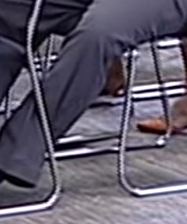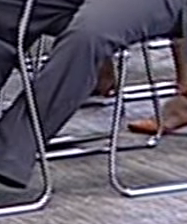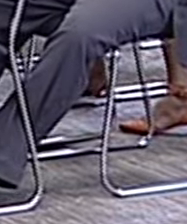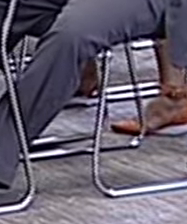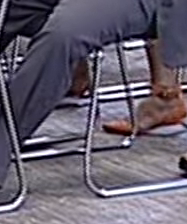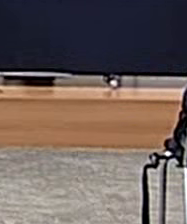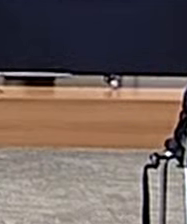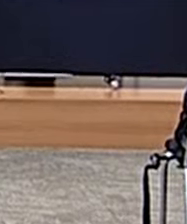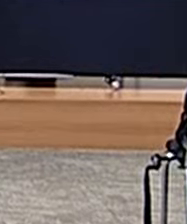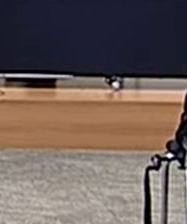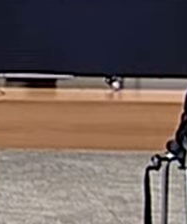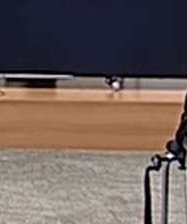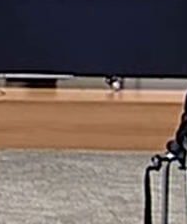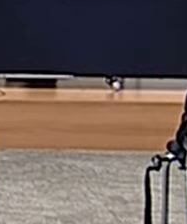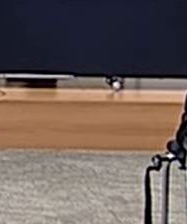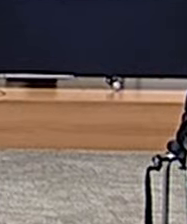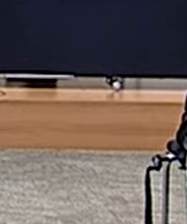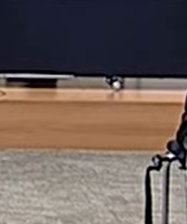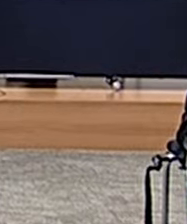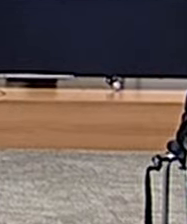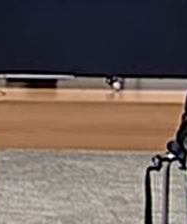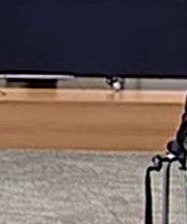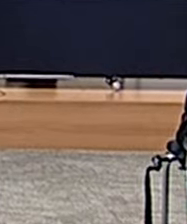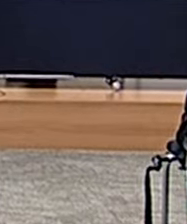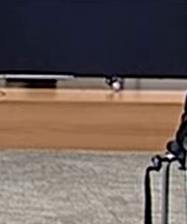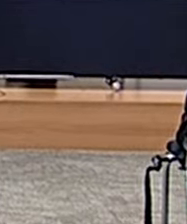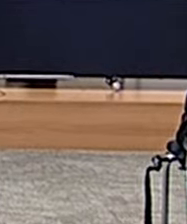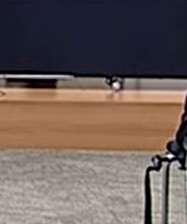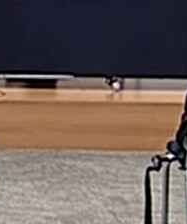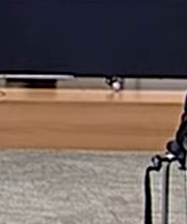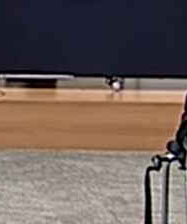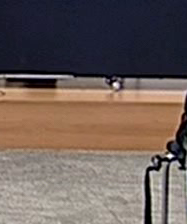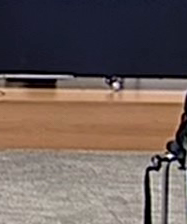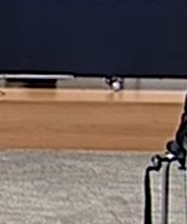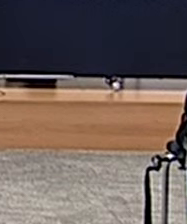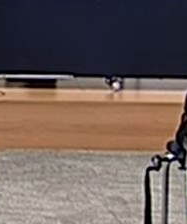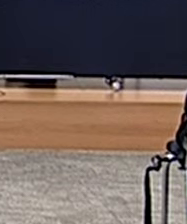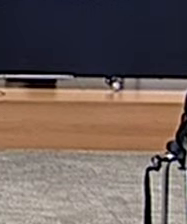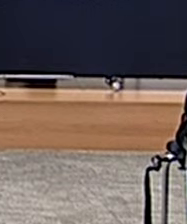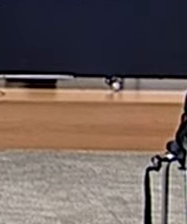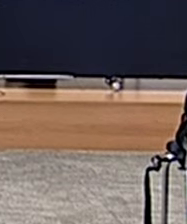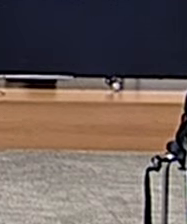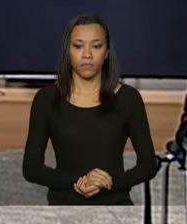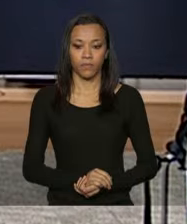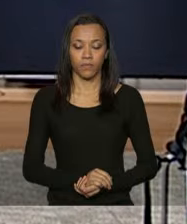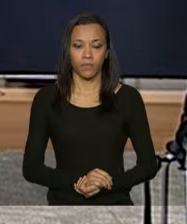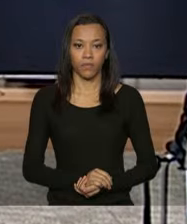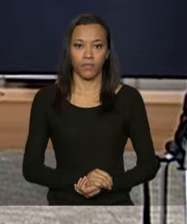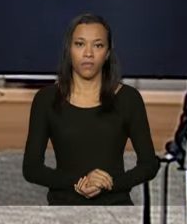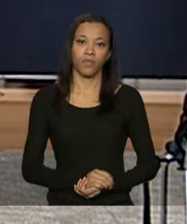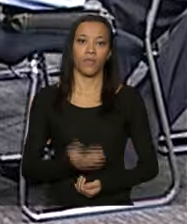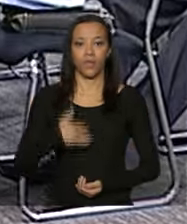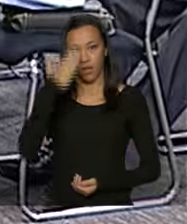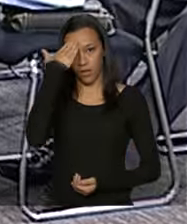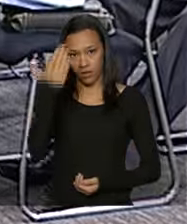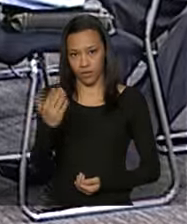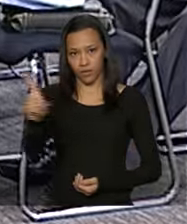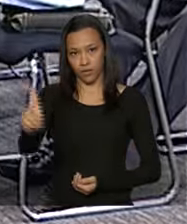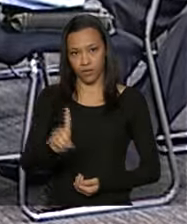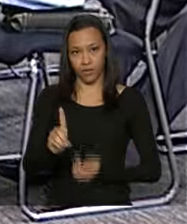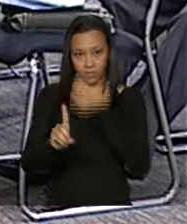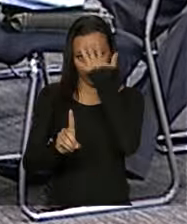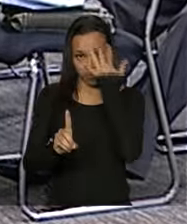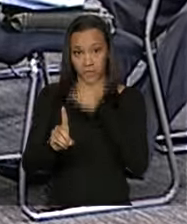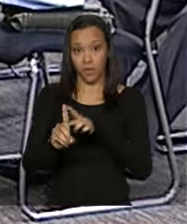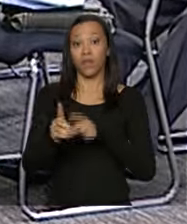Gostaríamos de saudar a presença de Lindivaldo Júnior da Secretaria de Políticas de Promoção da Igualdade Racial. E para